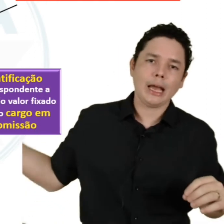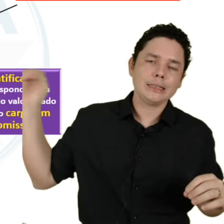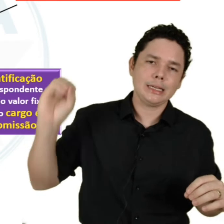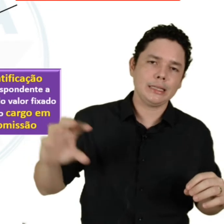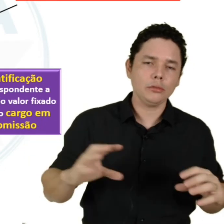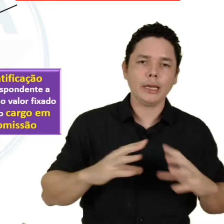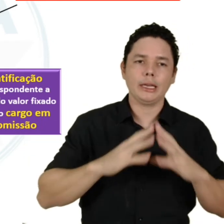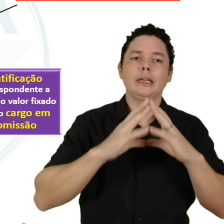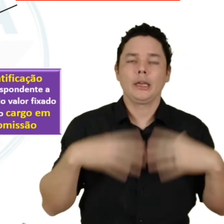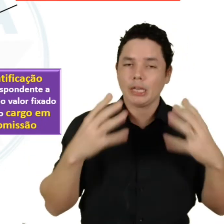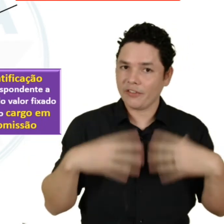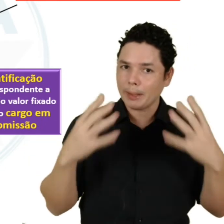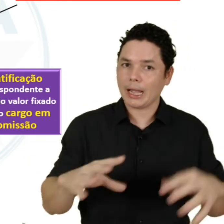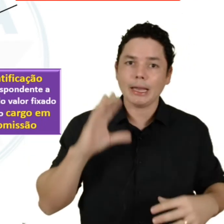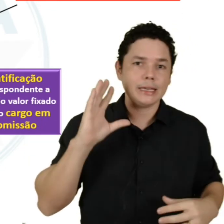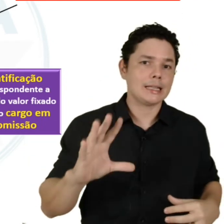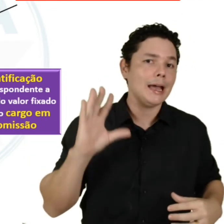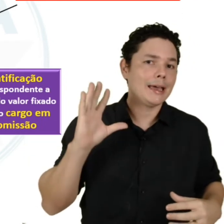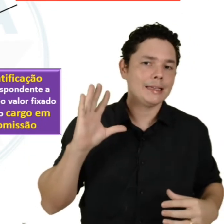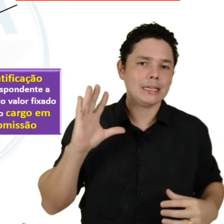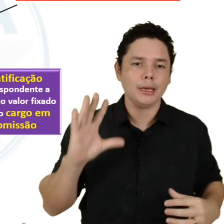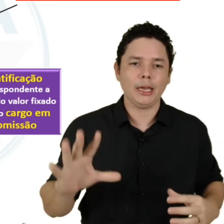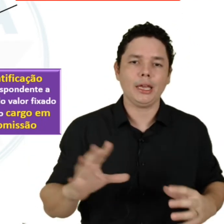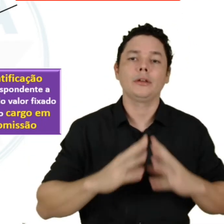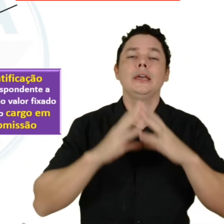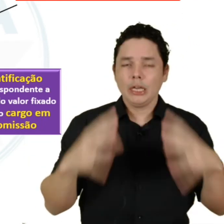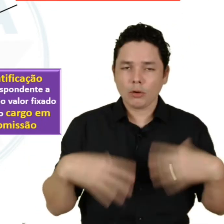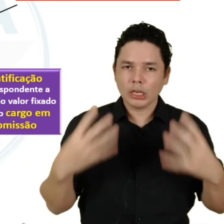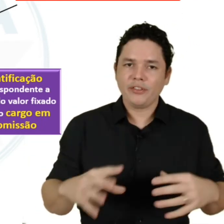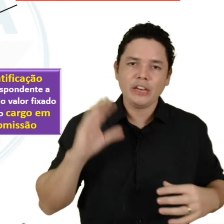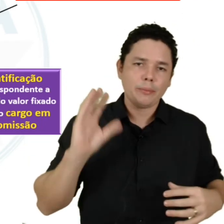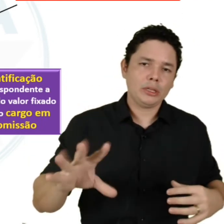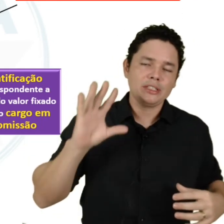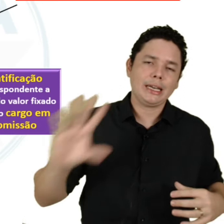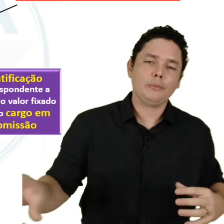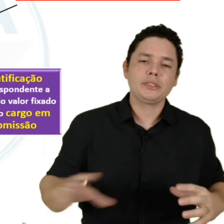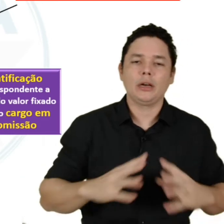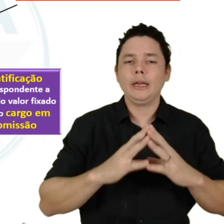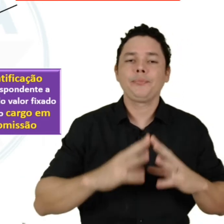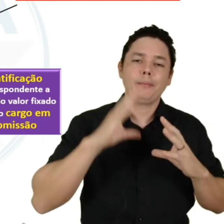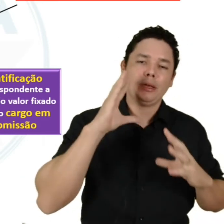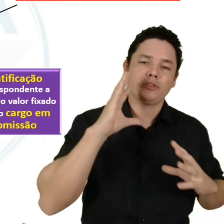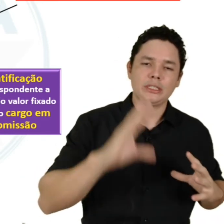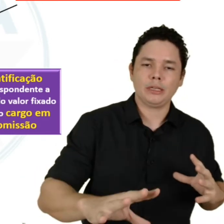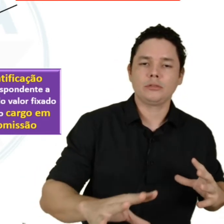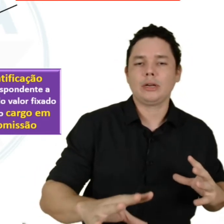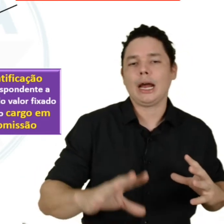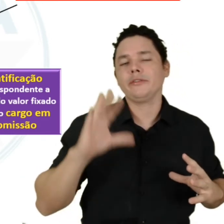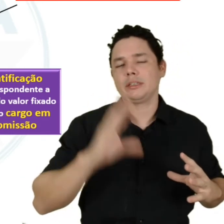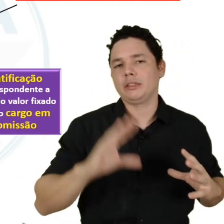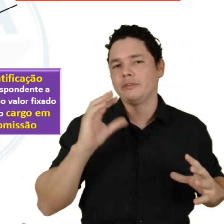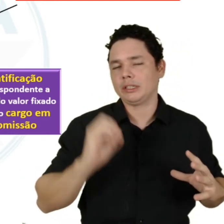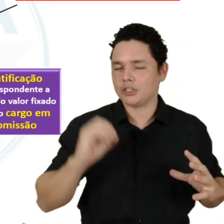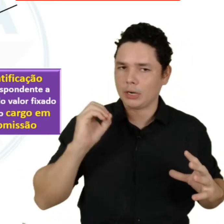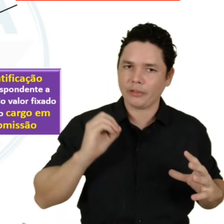quem está cedendo ele. Quem vai pagar é quem está recebendo. E quando ele vier, ele vai poder fazer aquela opção, né? Pelos vencimentos do